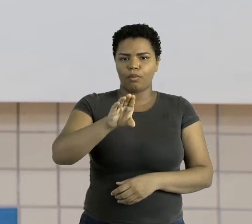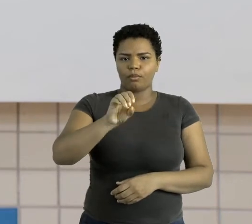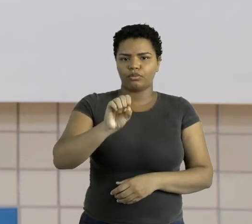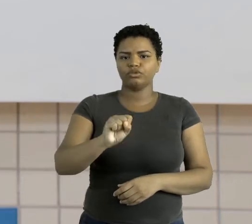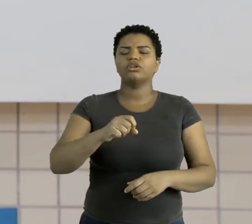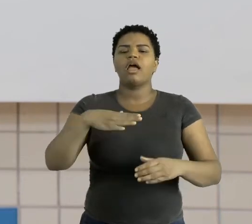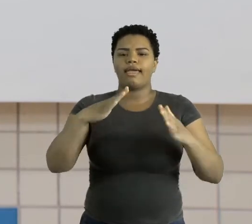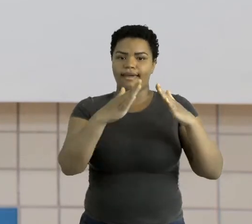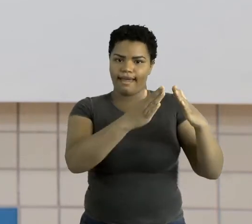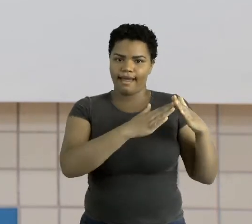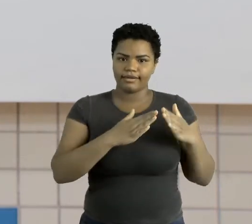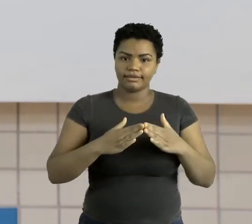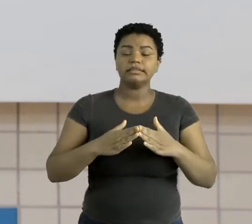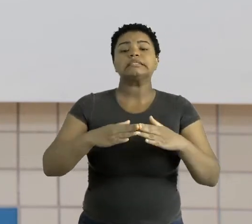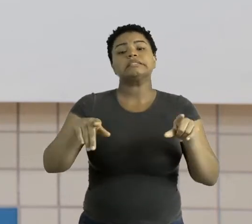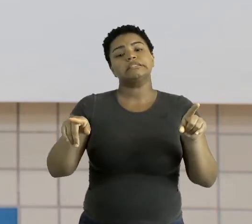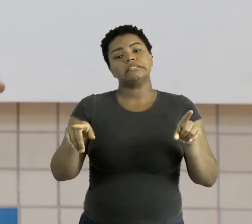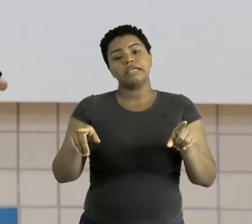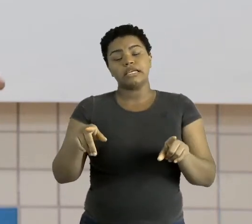fazem parte